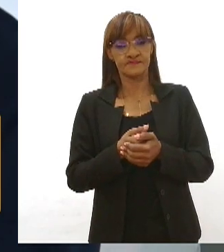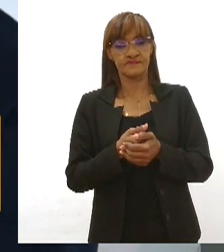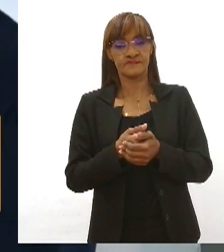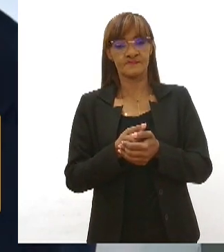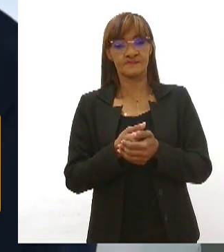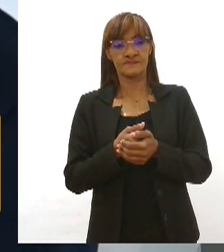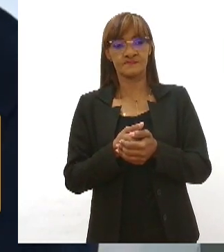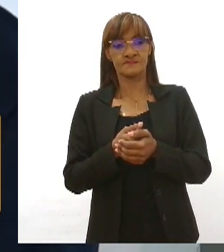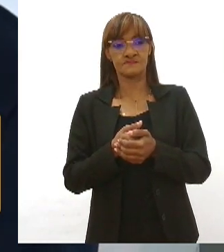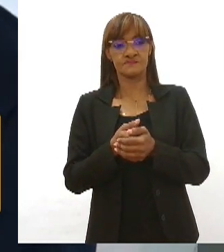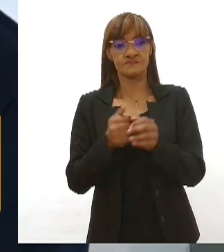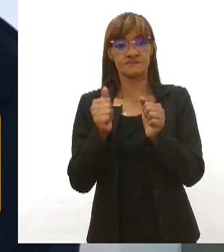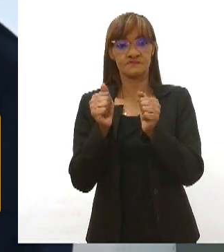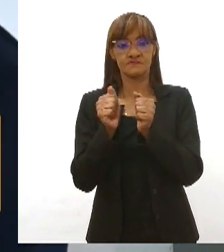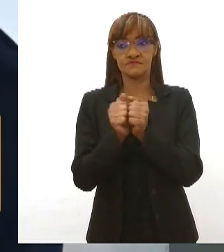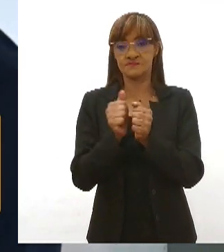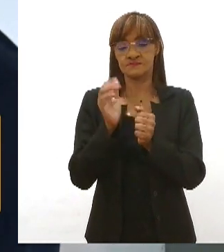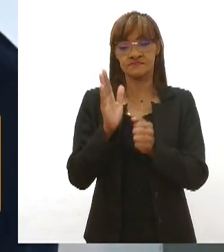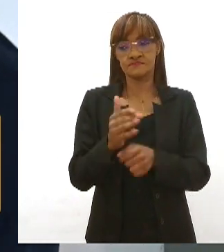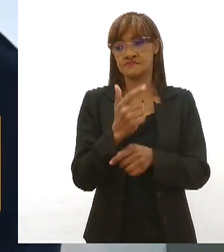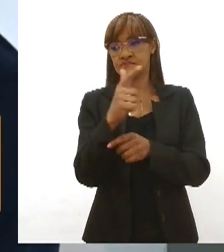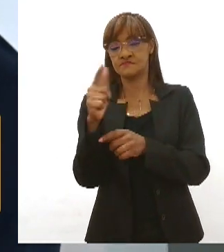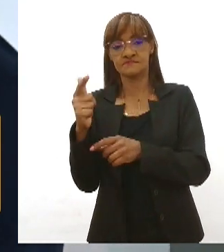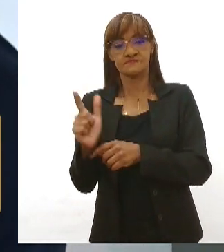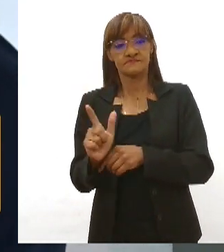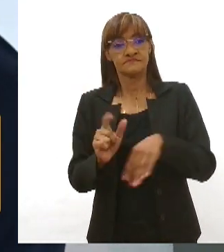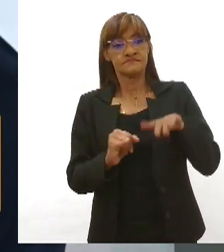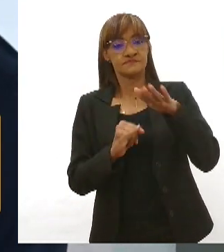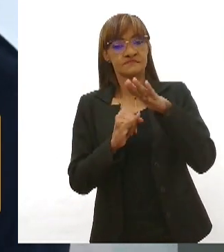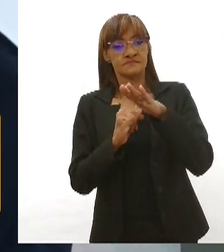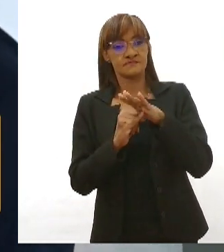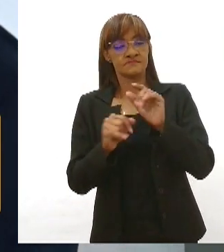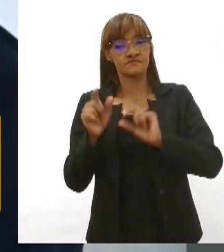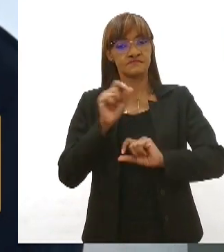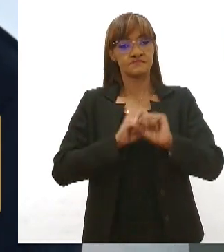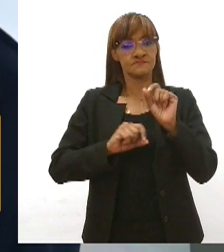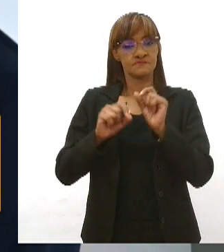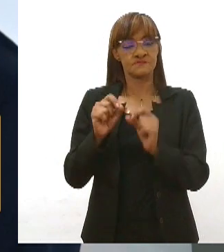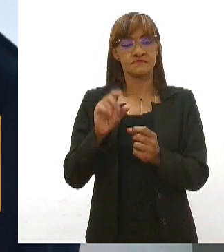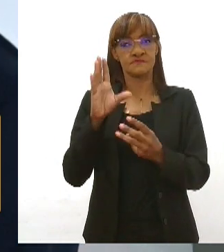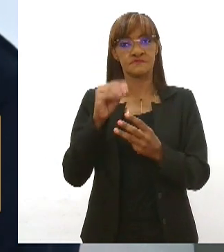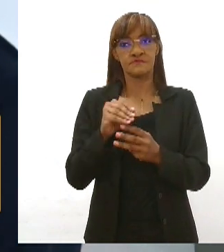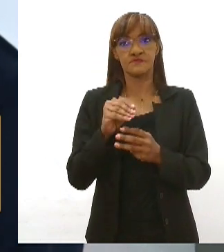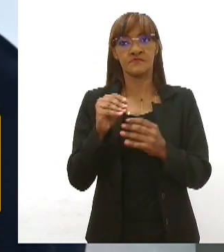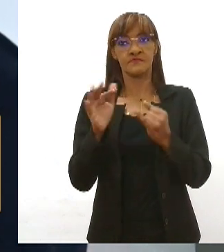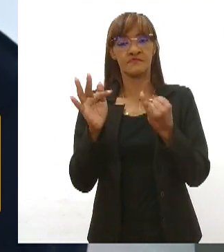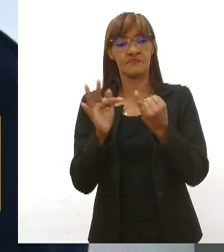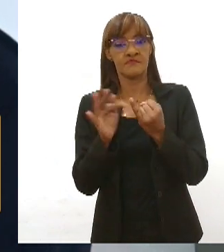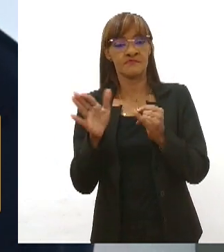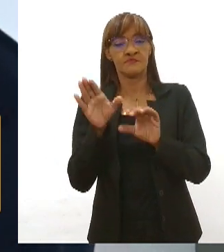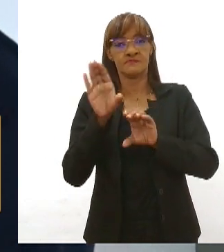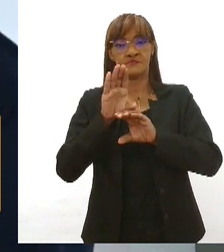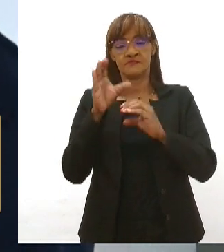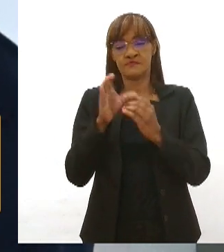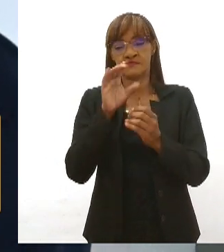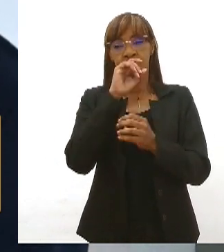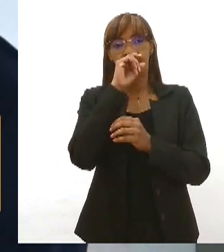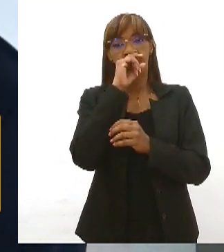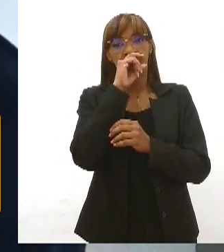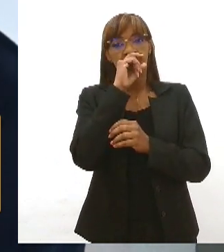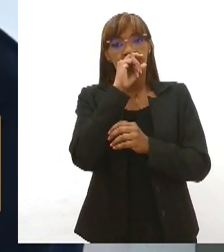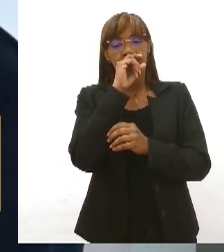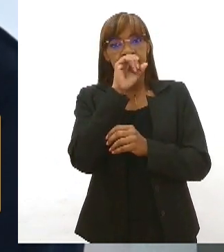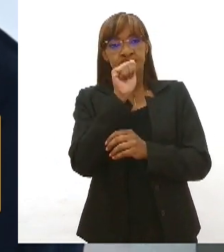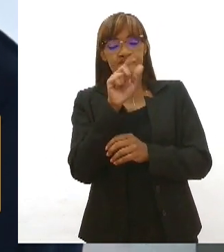com diversos parceiros, a exemplo da UFES, Embrapa, IFES, UNIT, ADEMA, DESO,